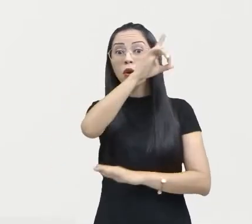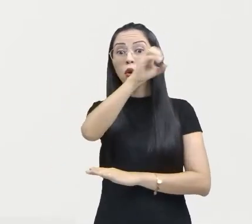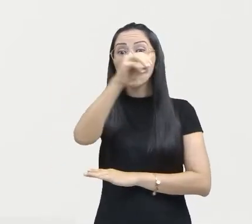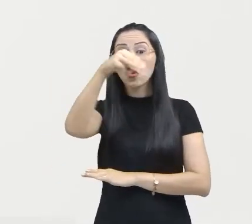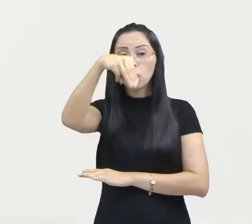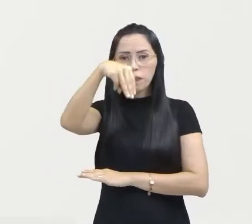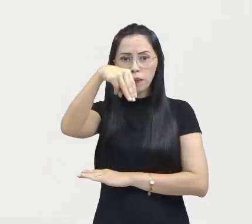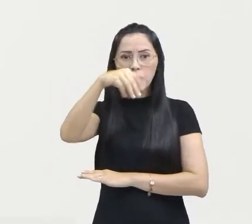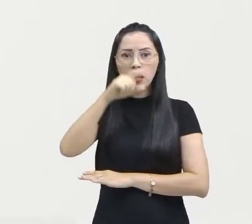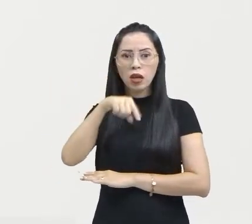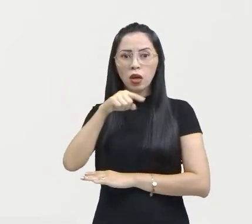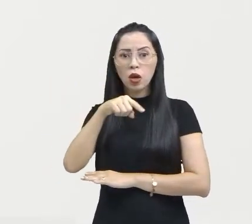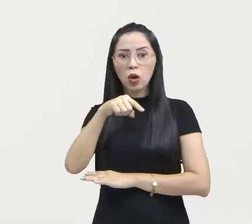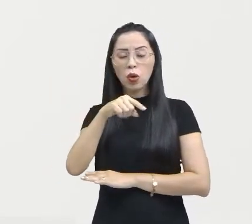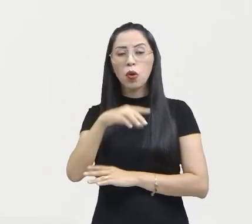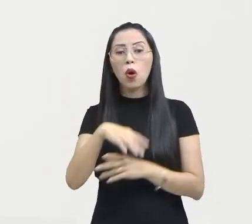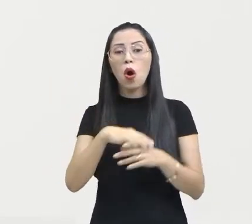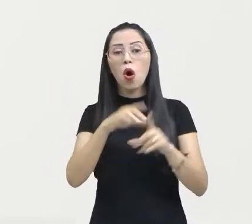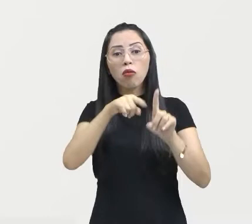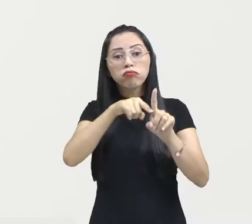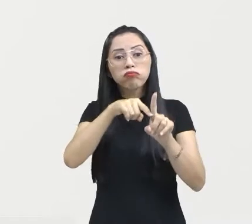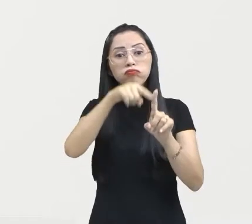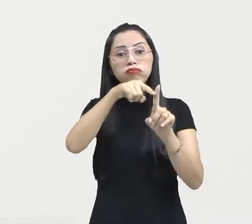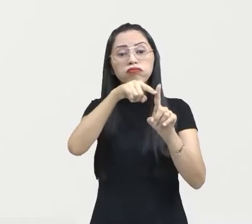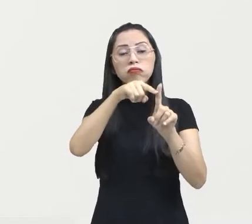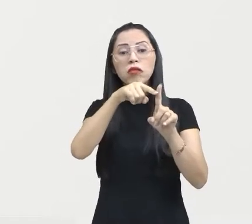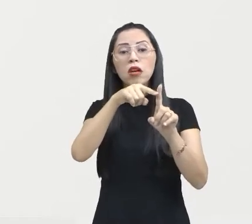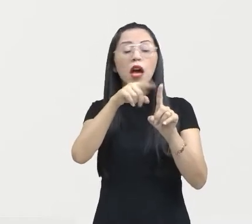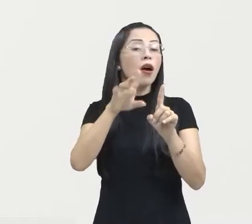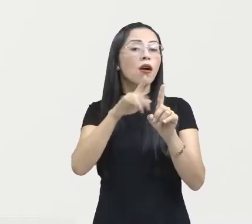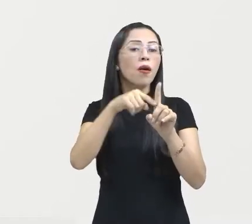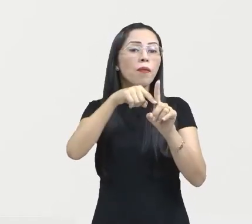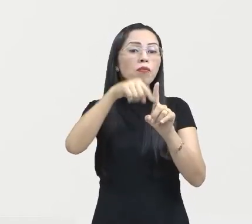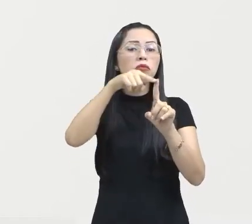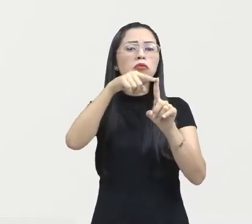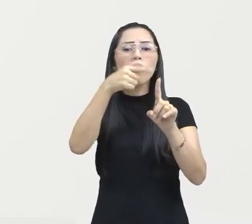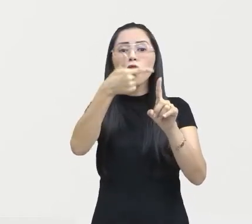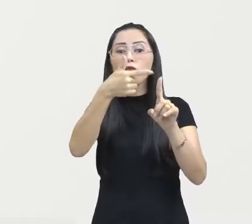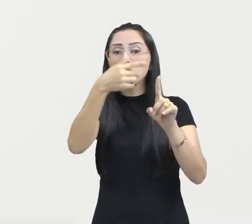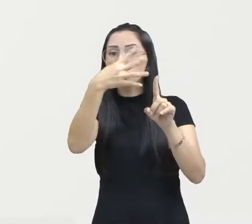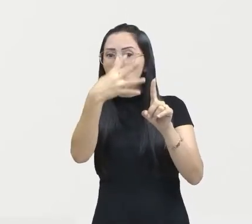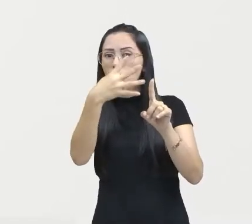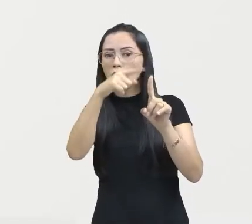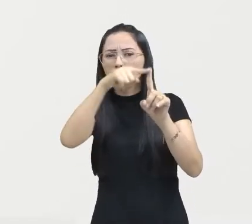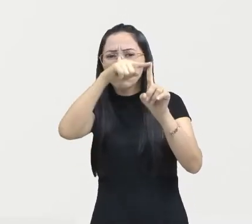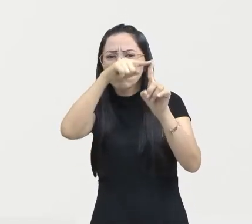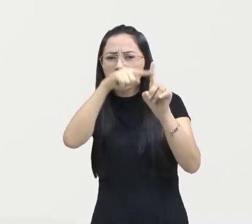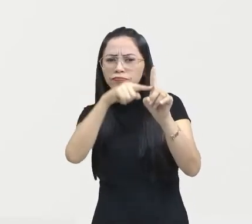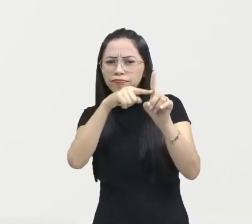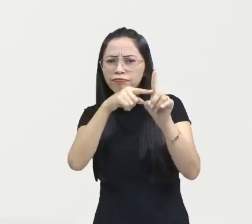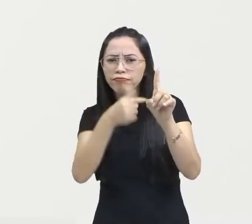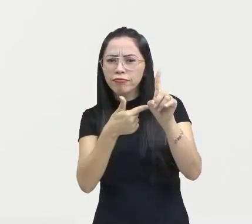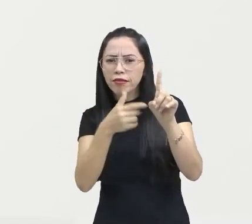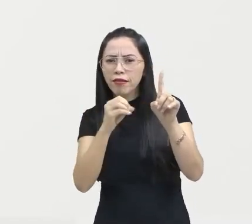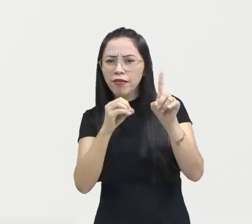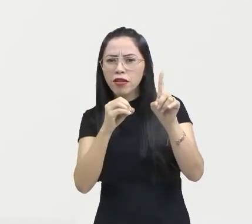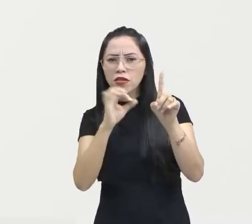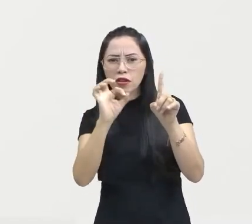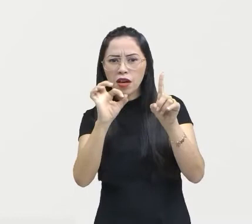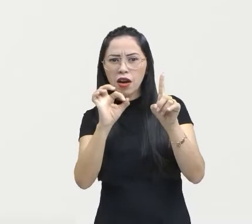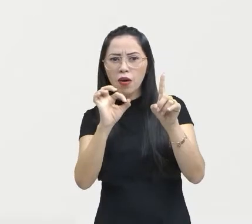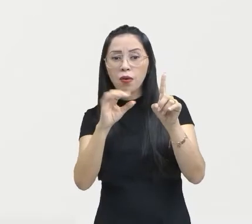a máxima é 24 graus Celsius. Então, podemos observar o quê? Que nós temos sol com